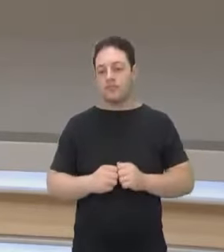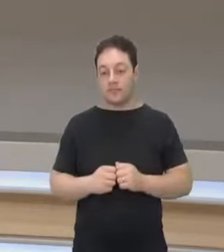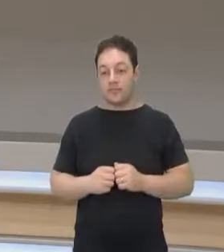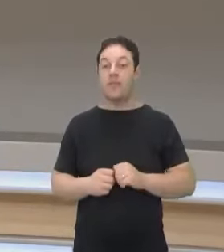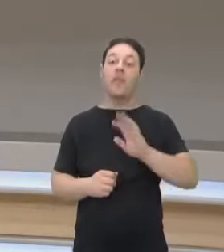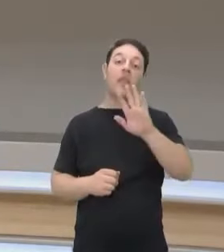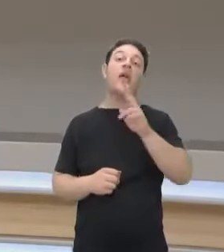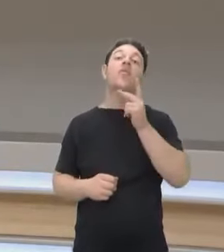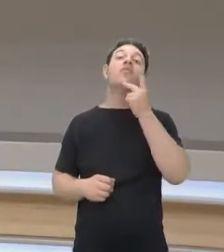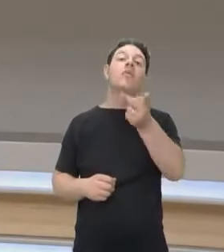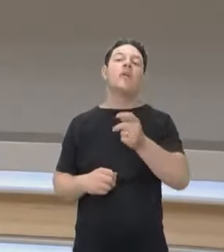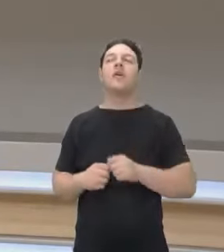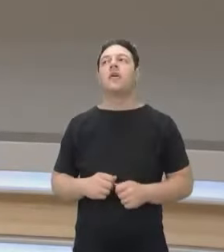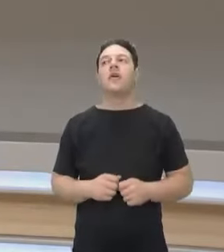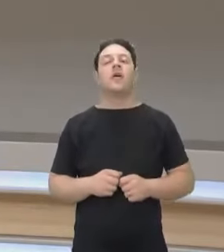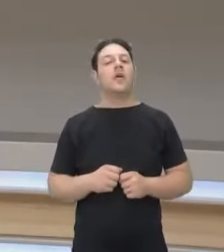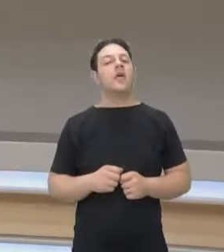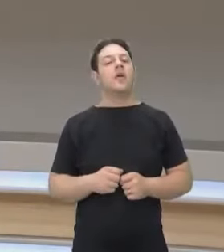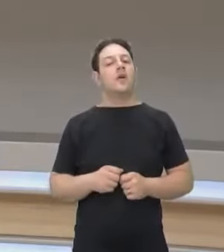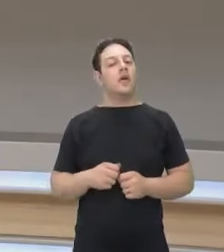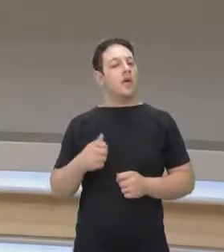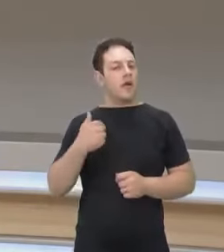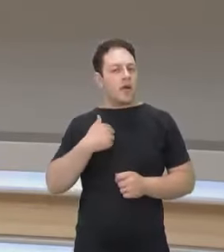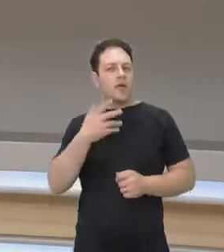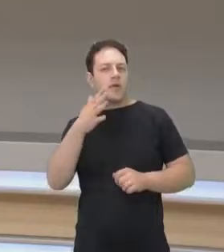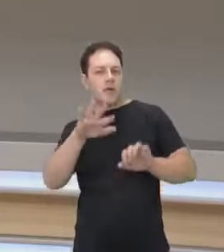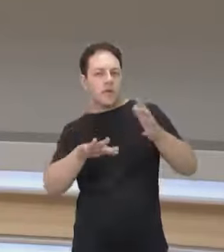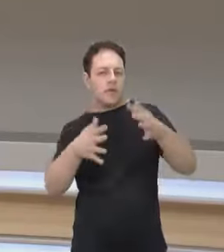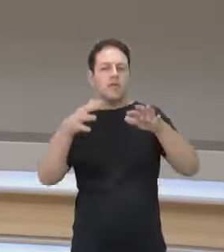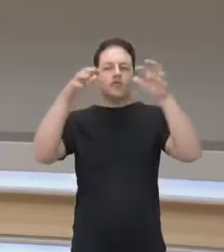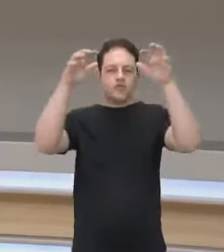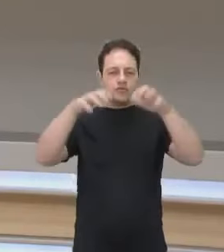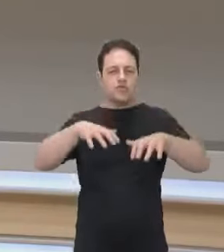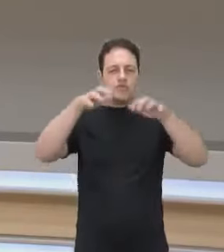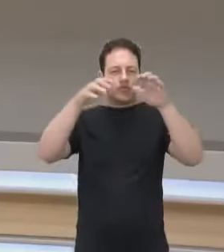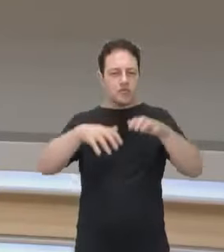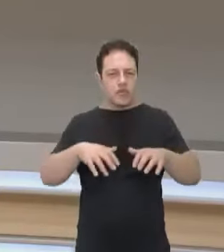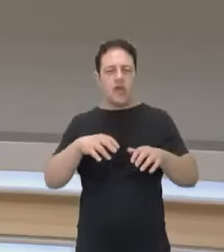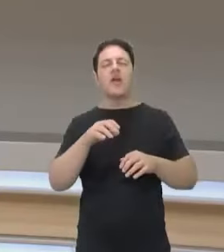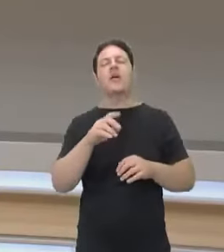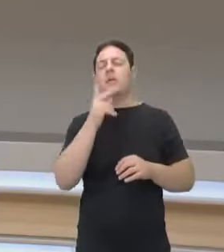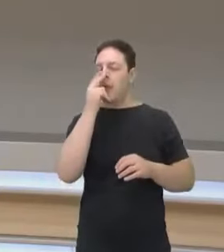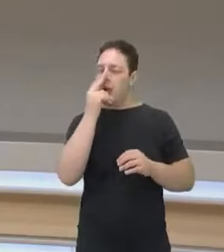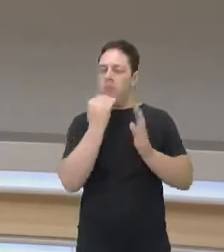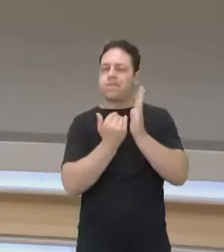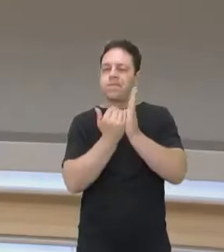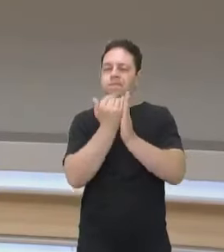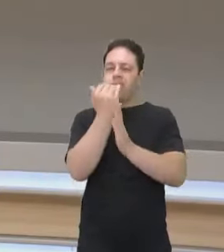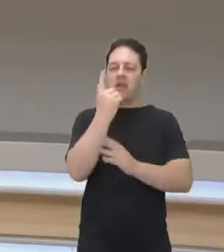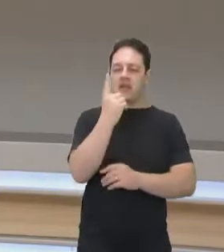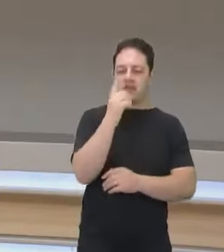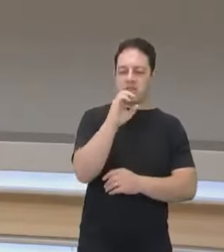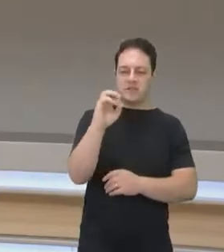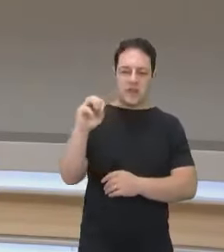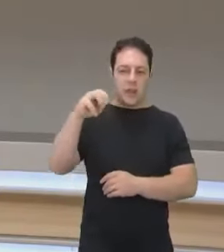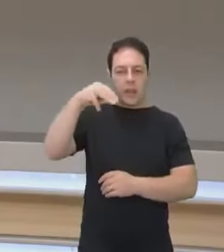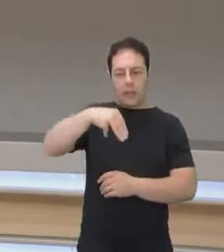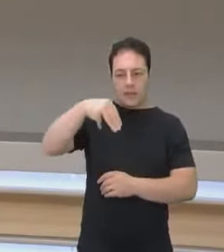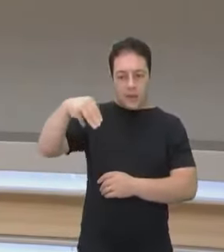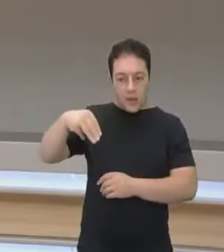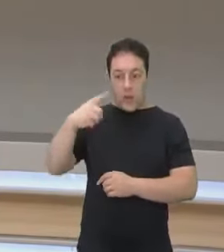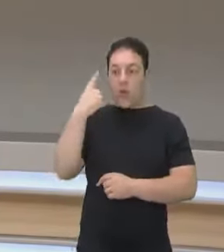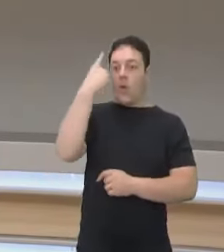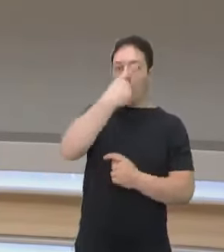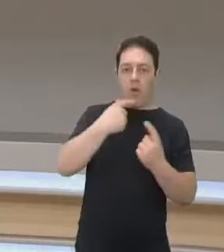Agora, quando ele fala que eu tenho a previsão de uma chuva de intensidade de 100 milímetros por